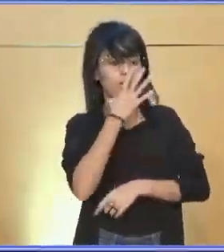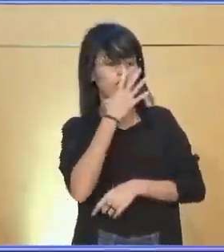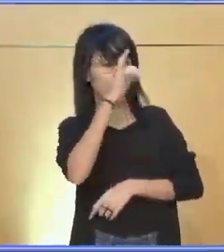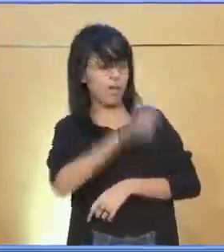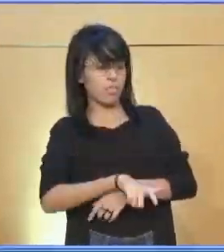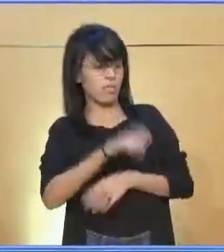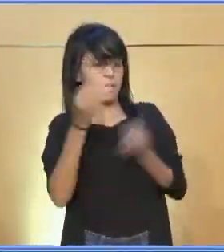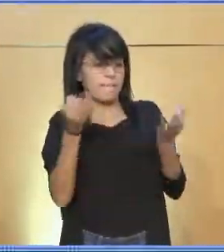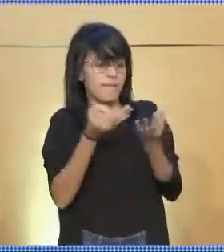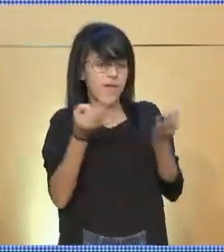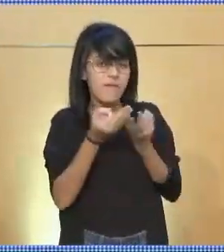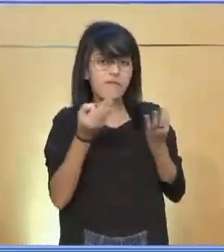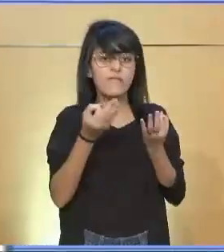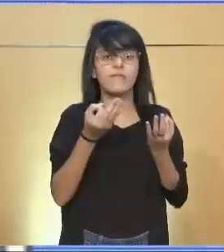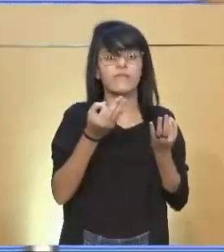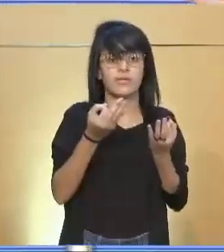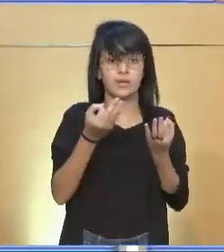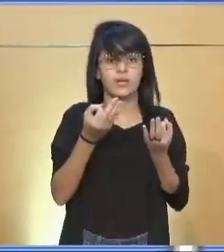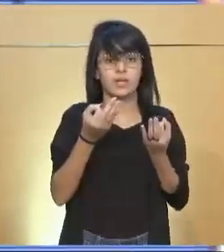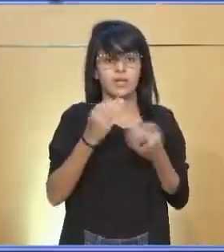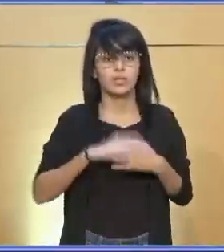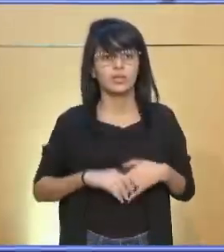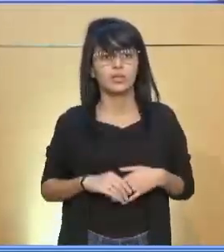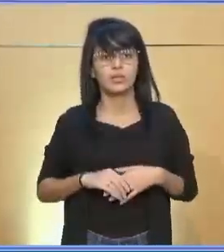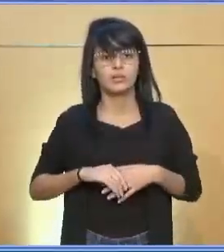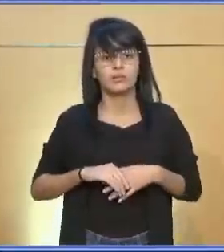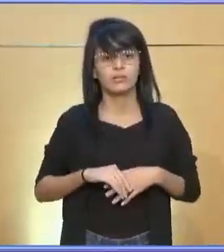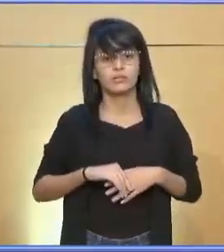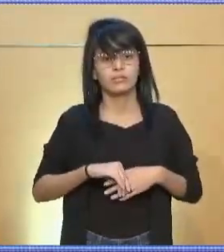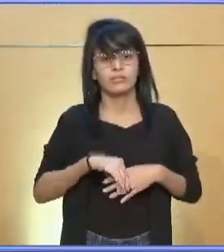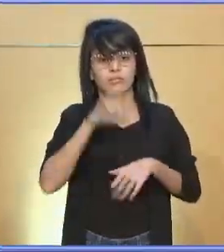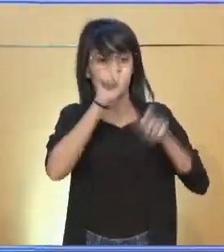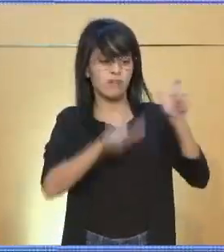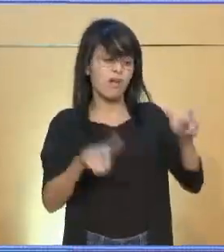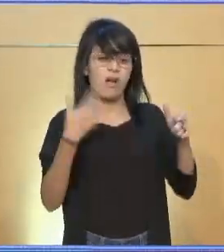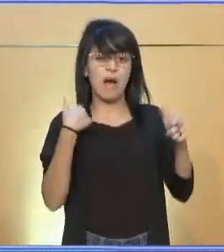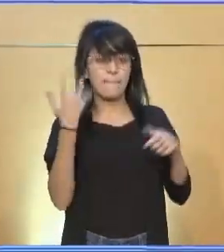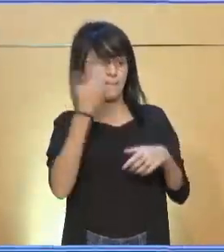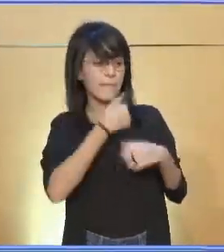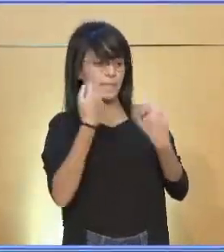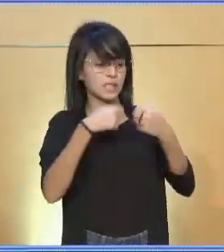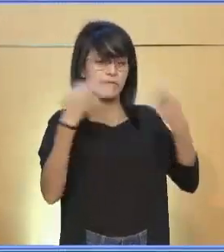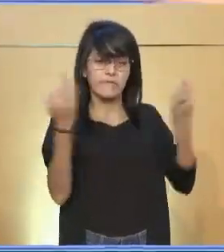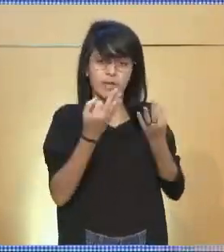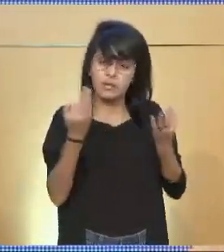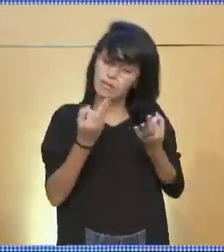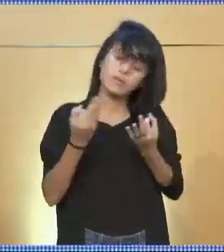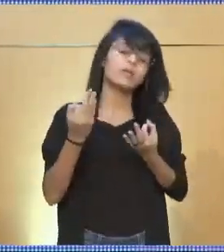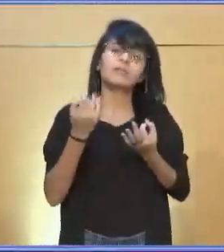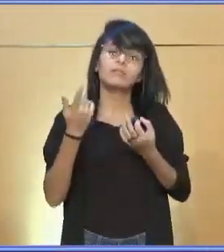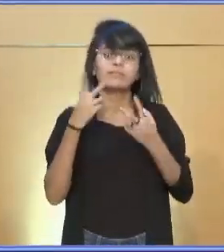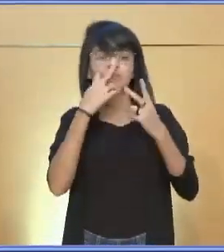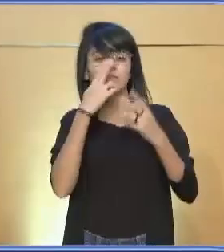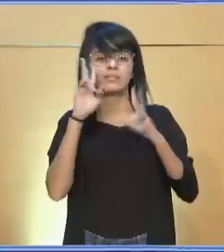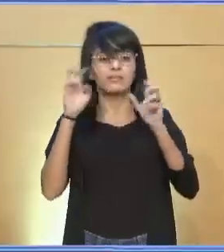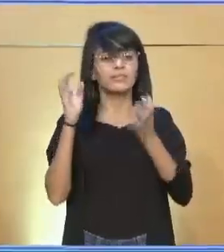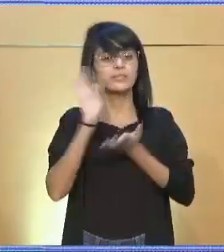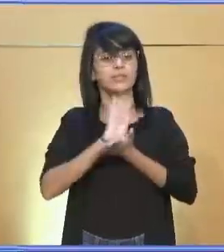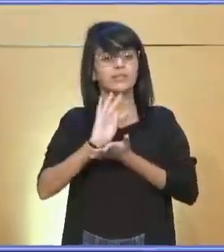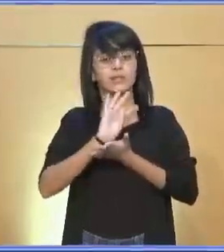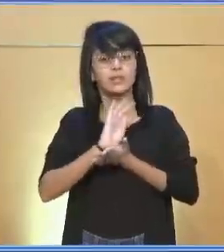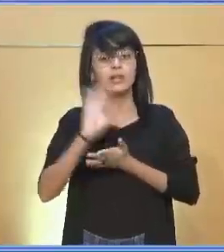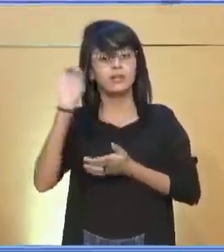do perfeito, tudo bem que é meio subjetivo isso, a questão da estética, mas podemos falar de uma teologia da estética, Deus tem